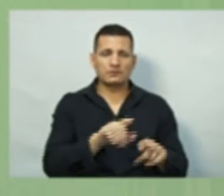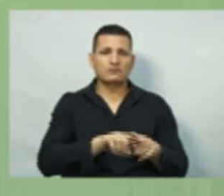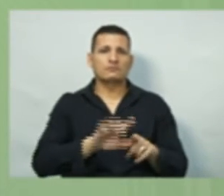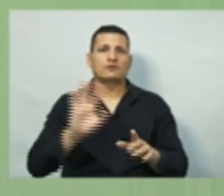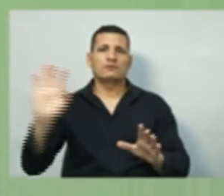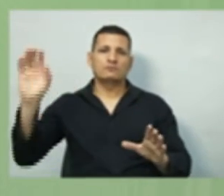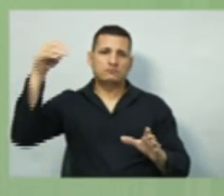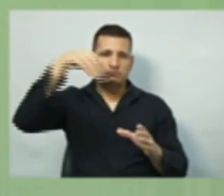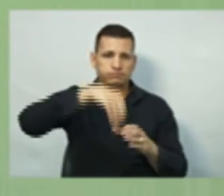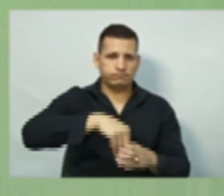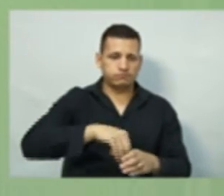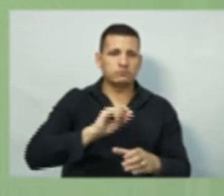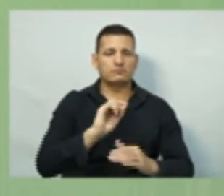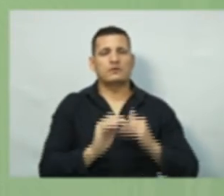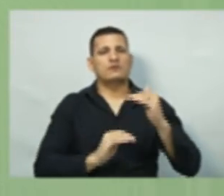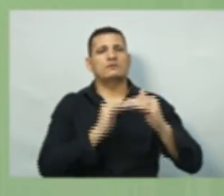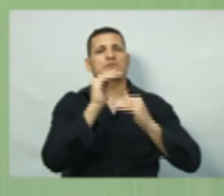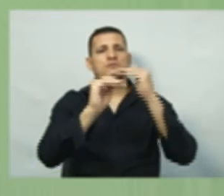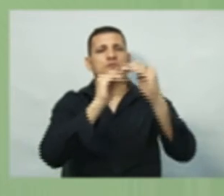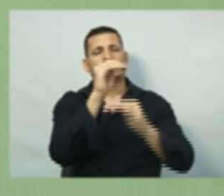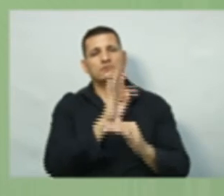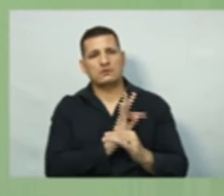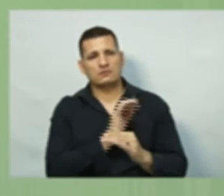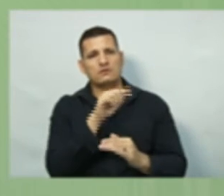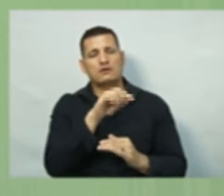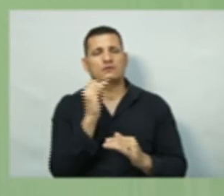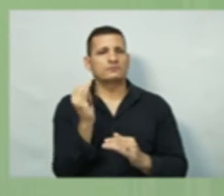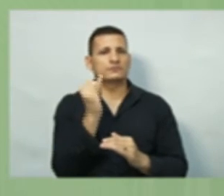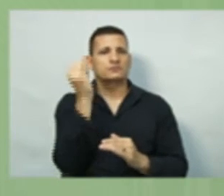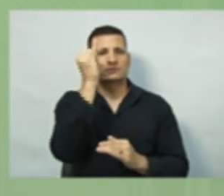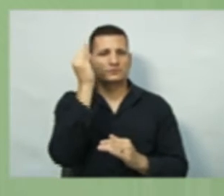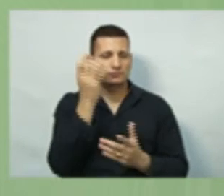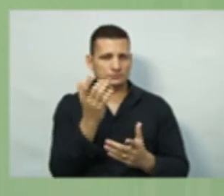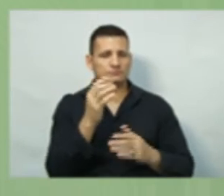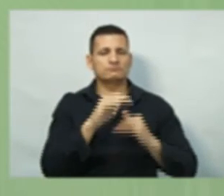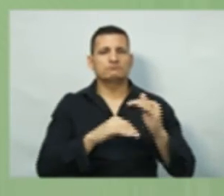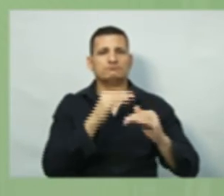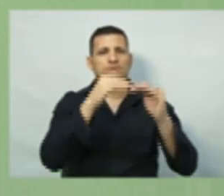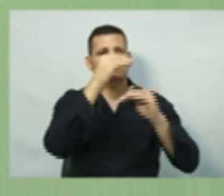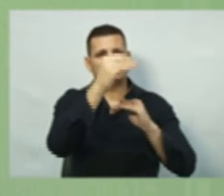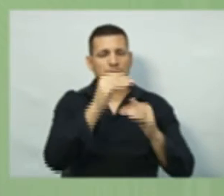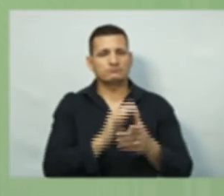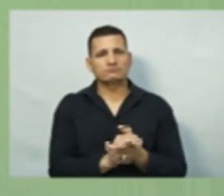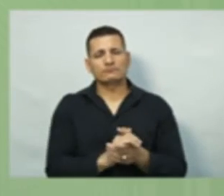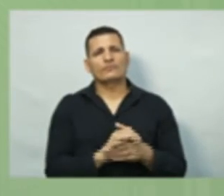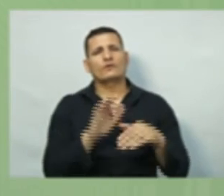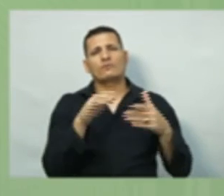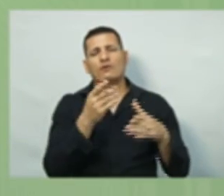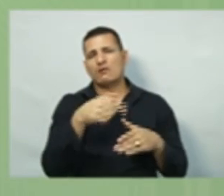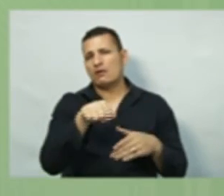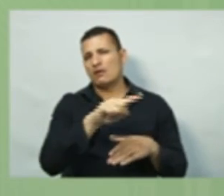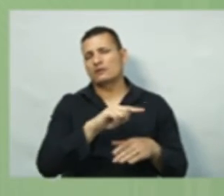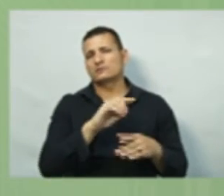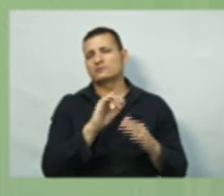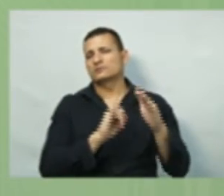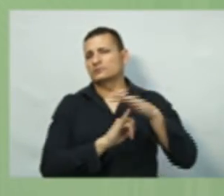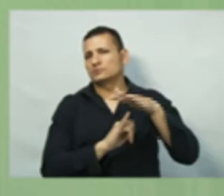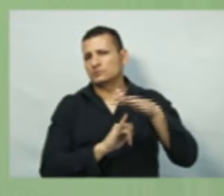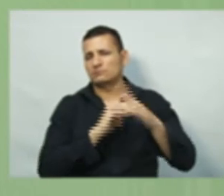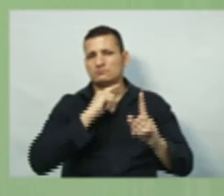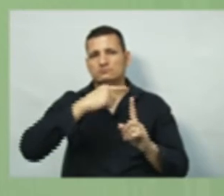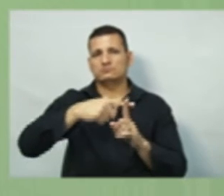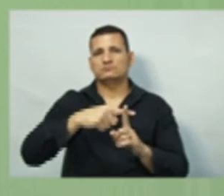do progresso técnico são fundamentais para o desenvolvimento. E quais que são essas instituições